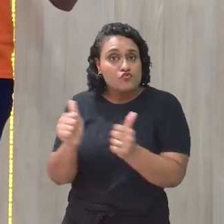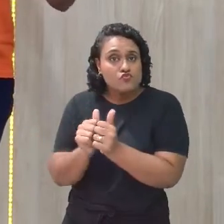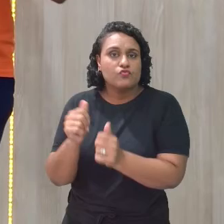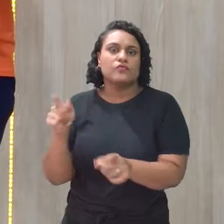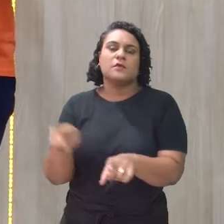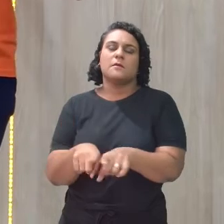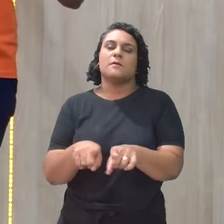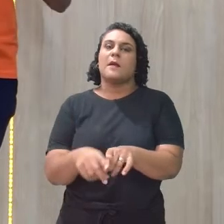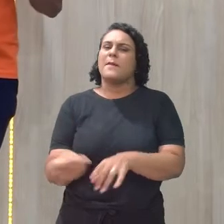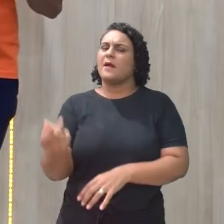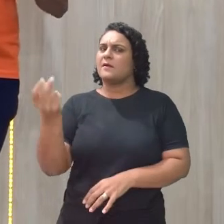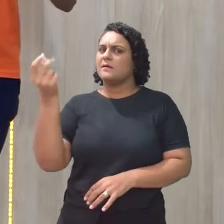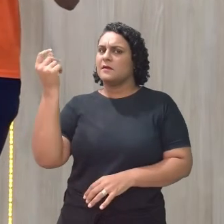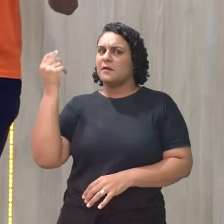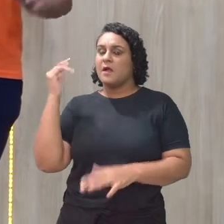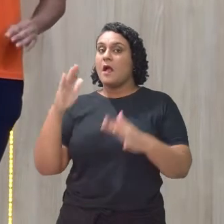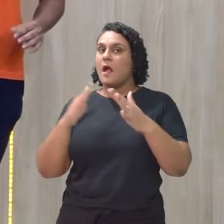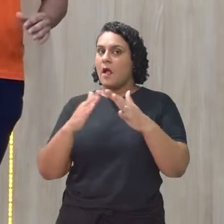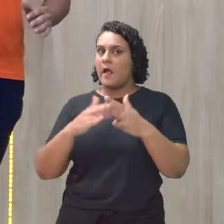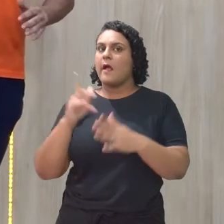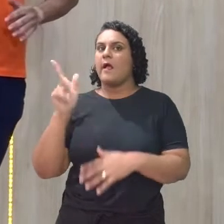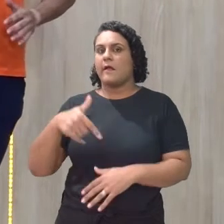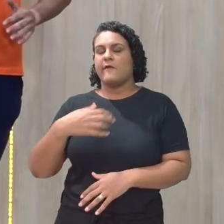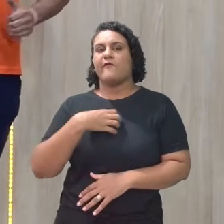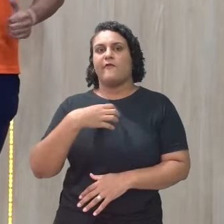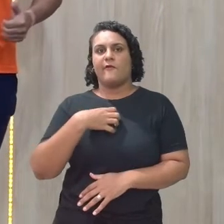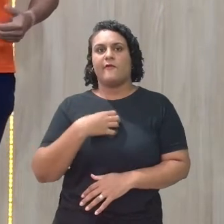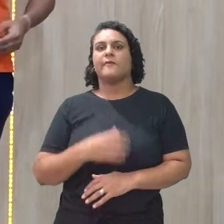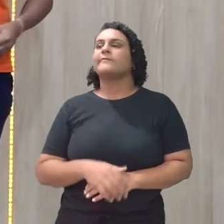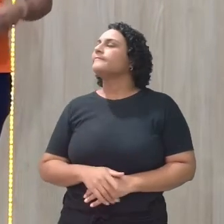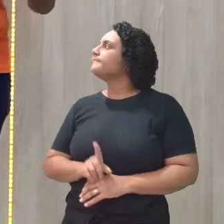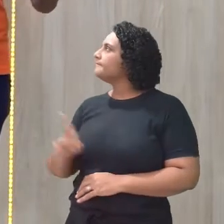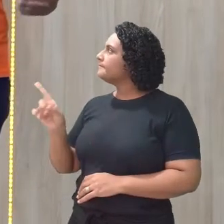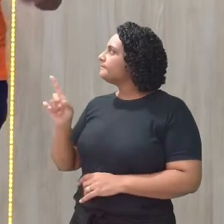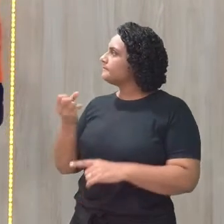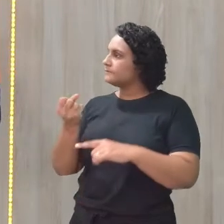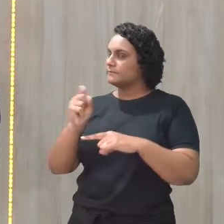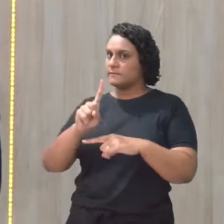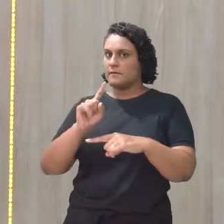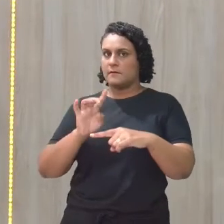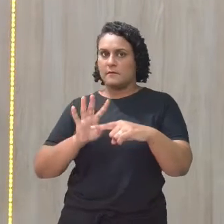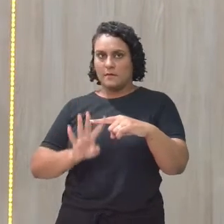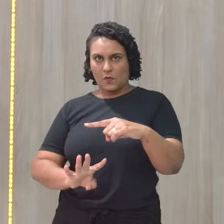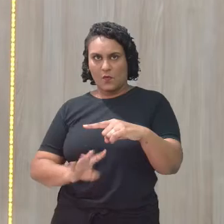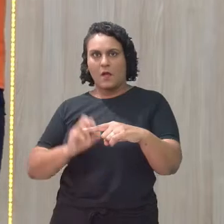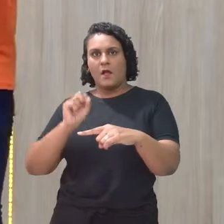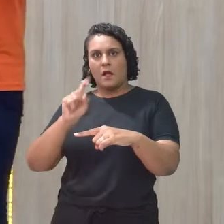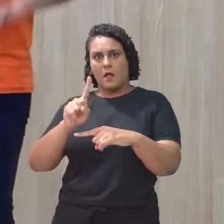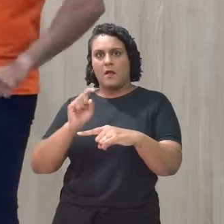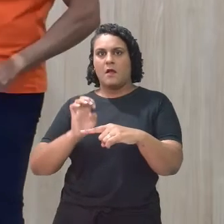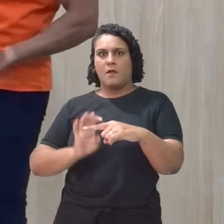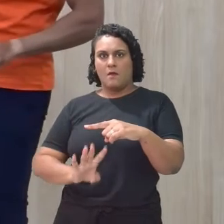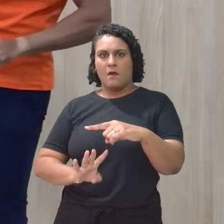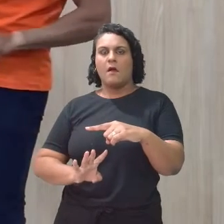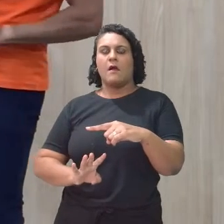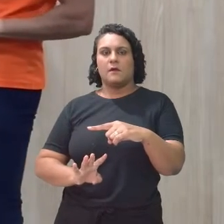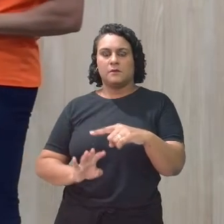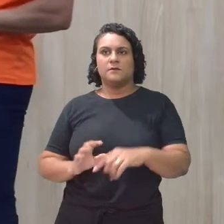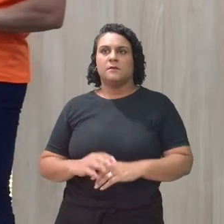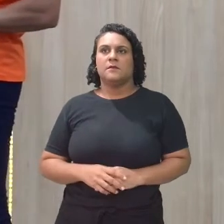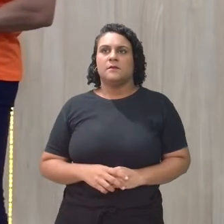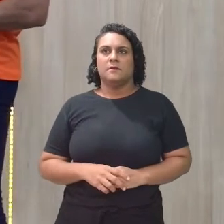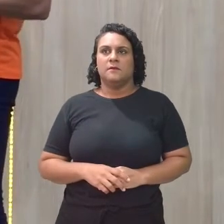as casas lá, tudo modelinho era dessa forma. Então essa fração aí 1/4 vem justamente do quarto aí da sua